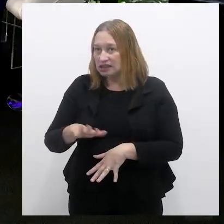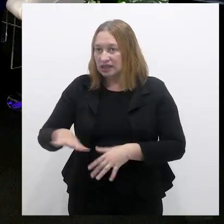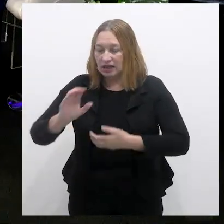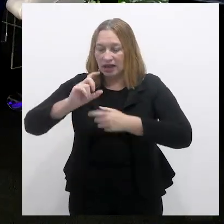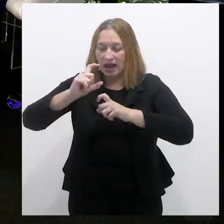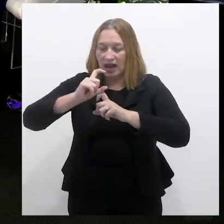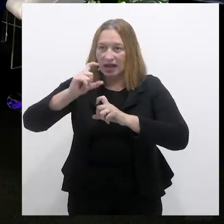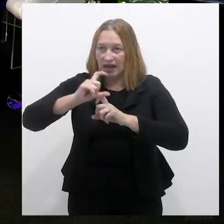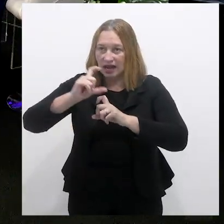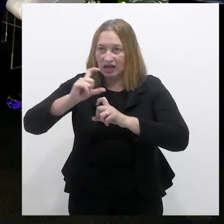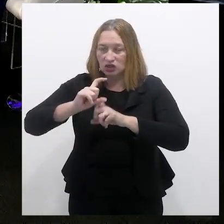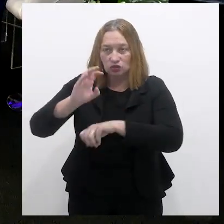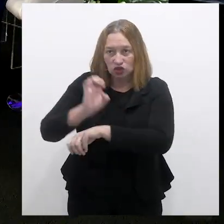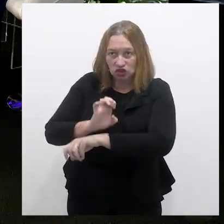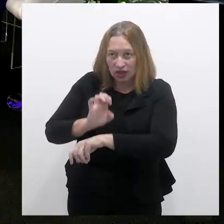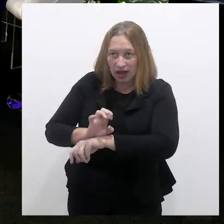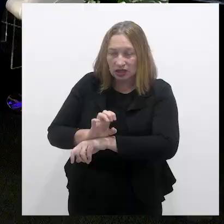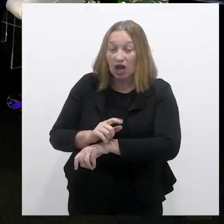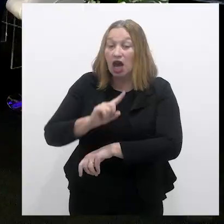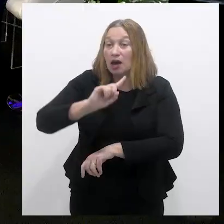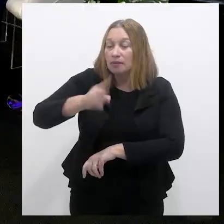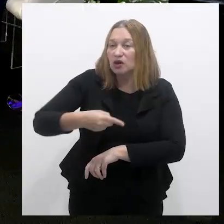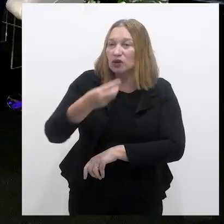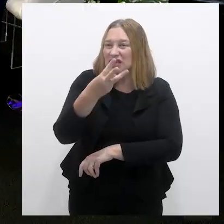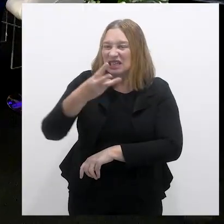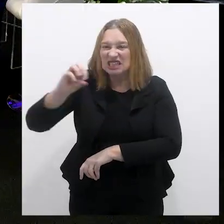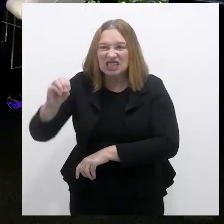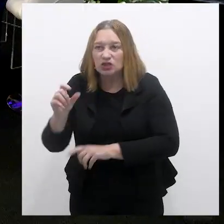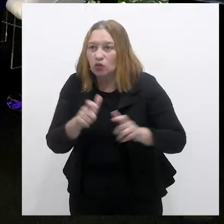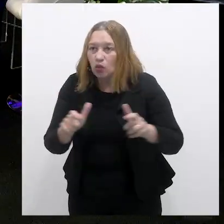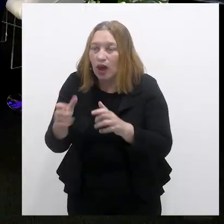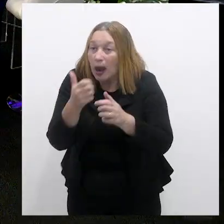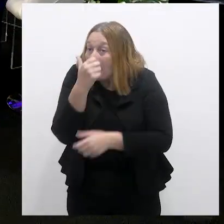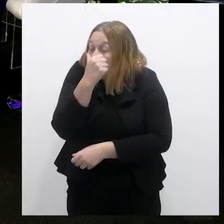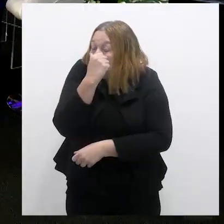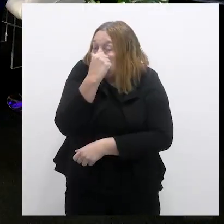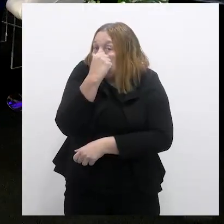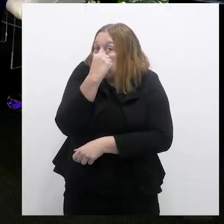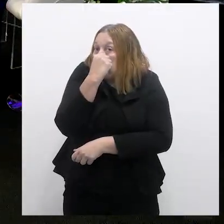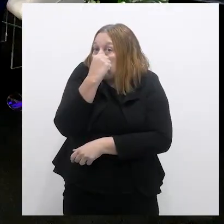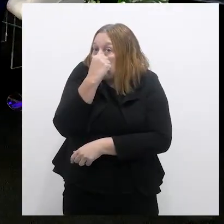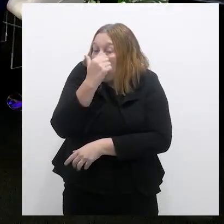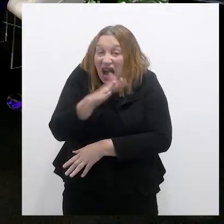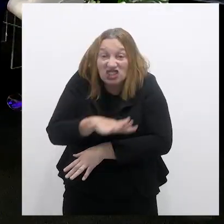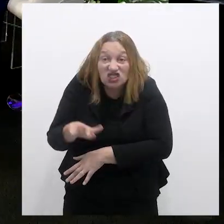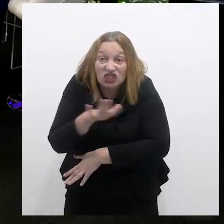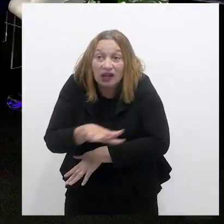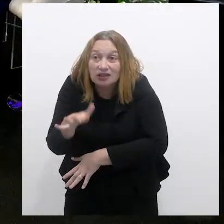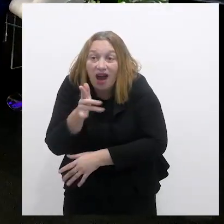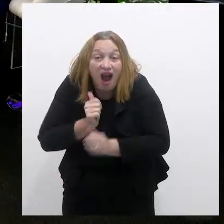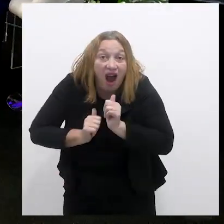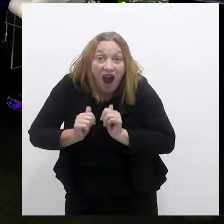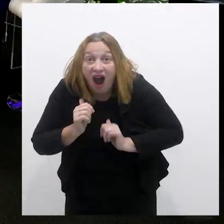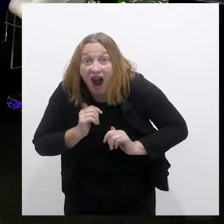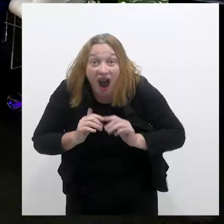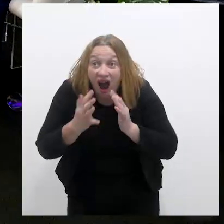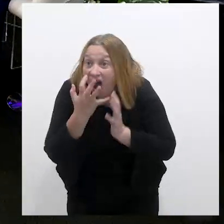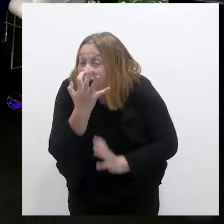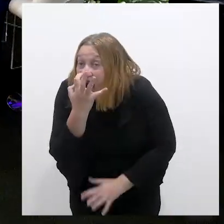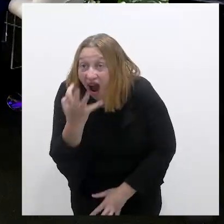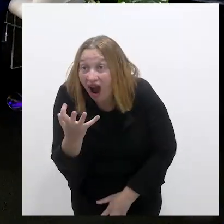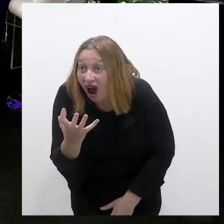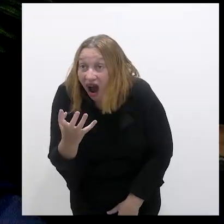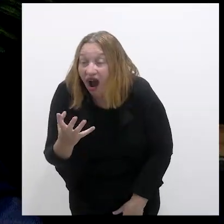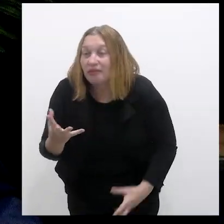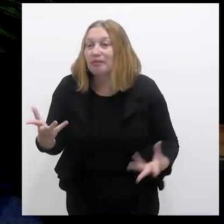Aracaju. Uhum. Nosso teatro é gigantesco, Aracaju, 1.300 lugares, totalmente lotado, assim, Sim. com as crianças